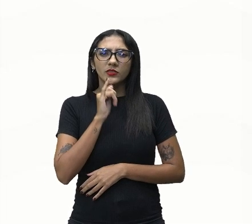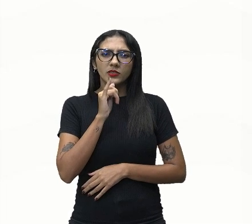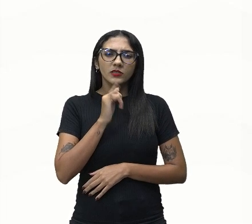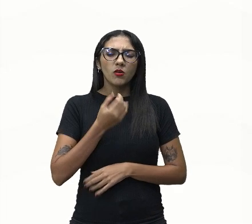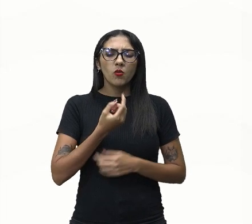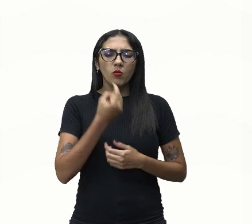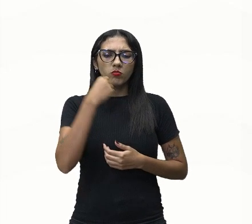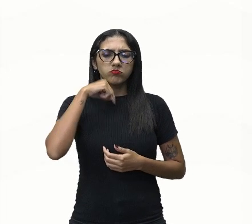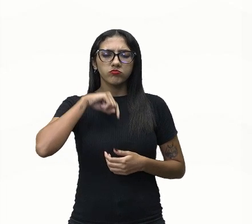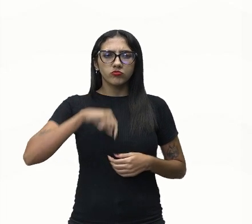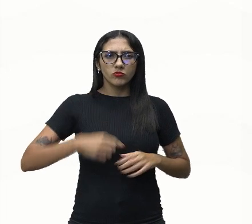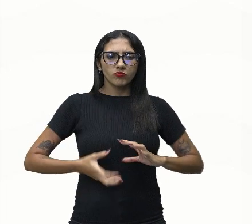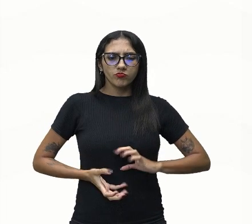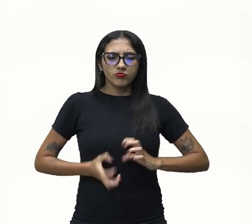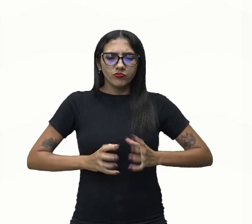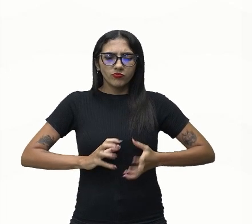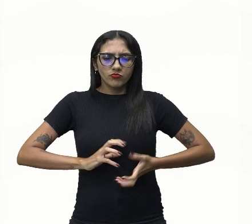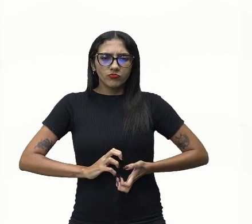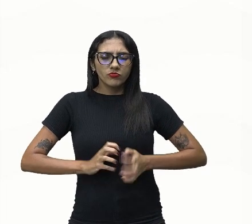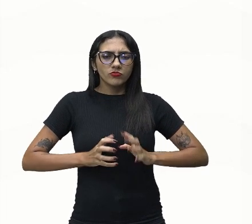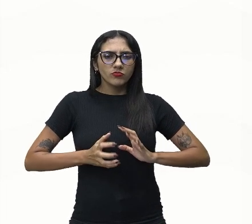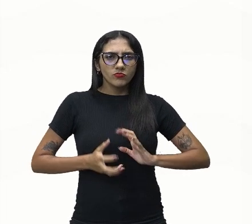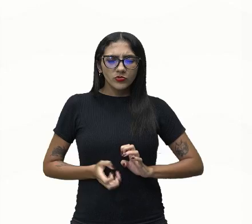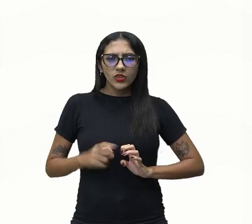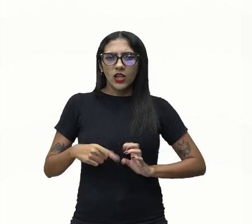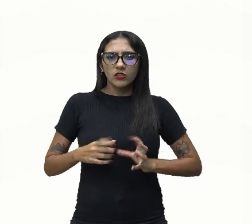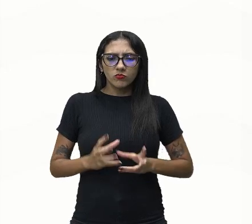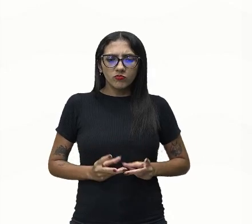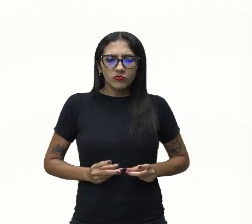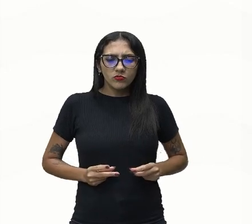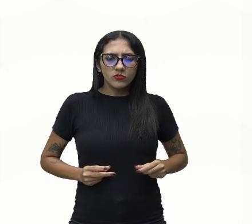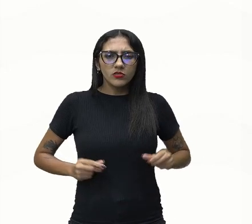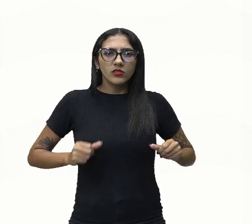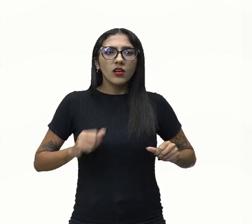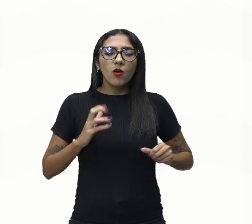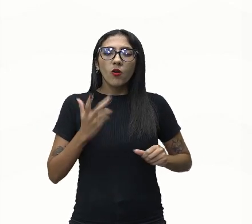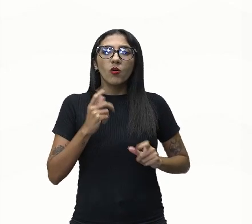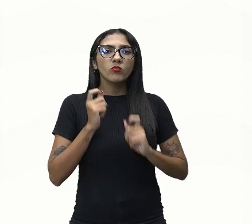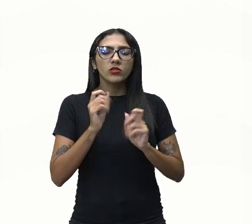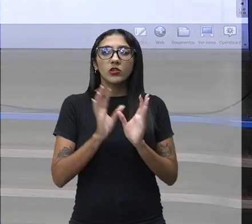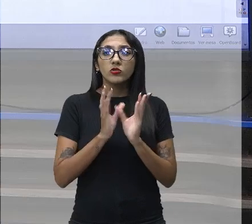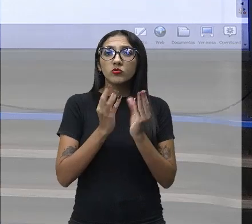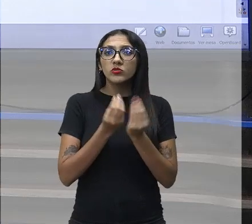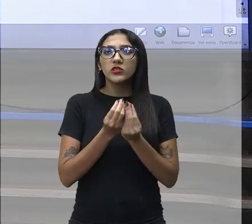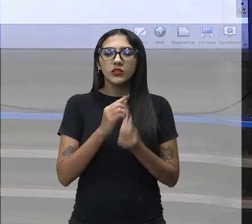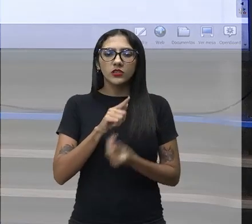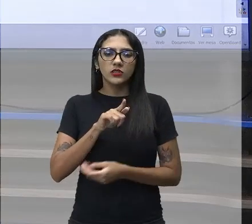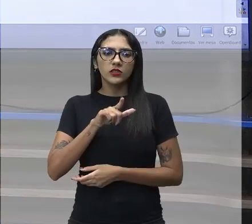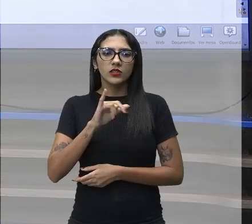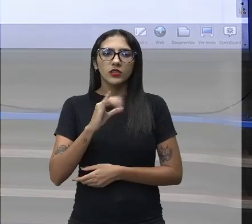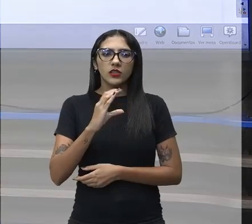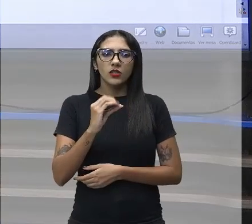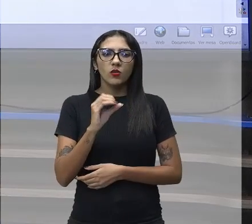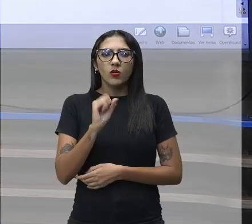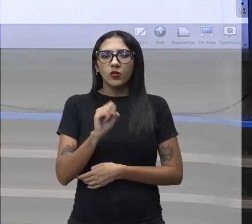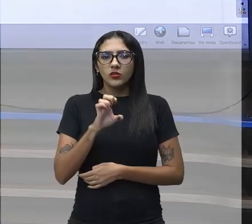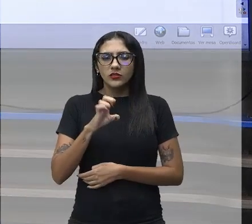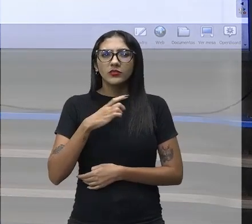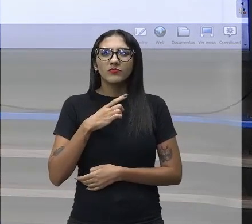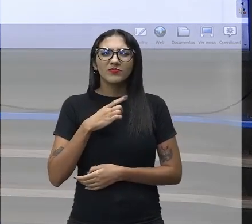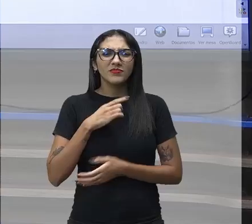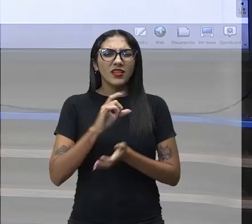os alimentos. Com essa quebra, ocorre a formação de glicose, de glicogênio, existem vários tipos